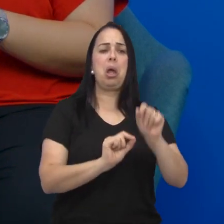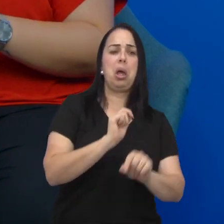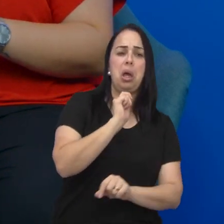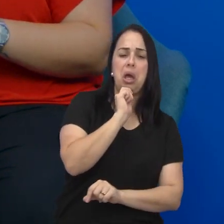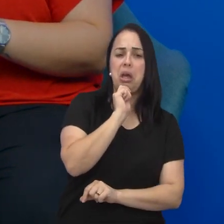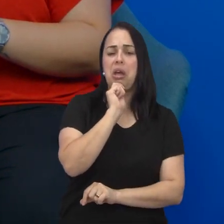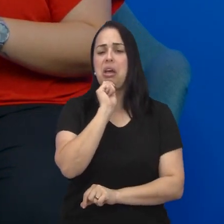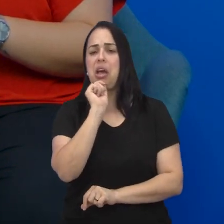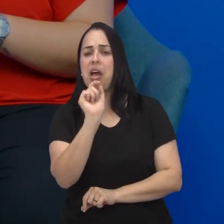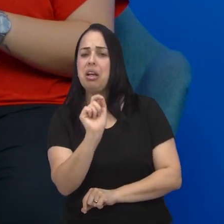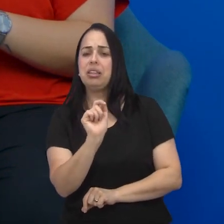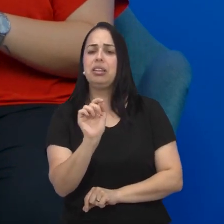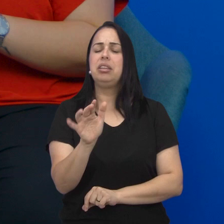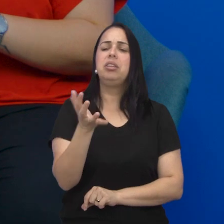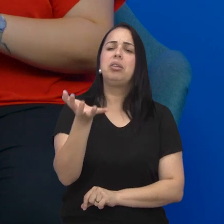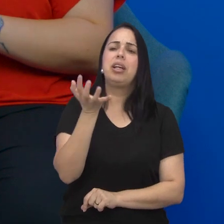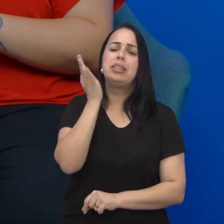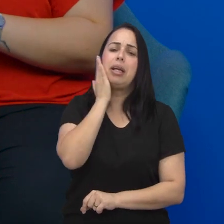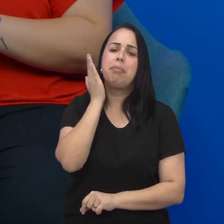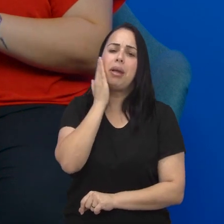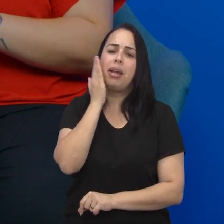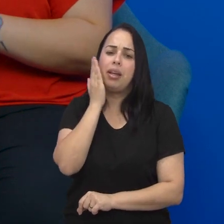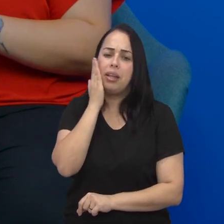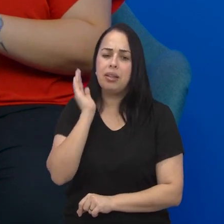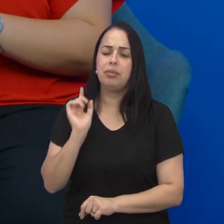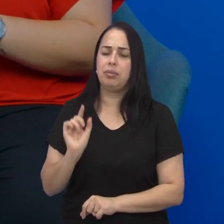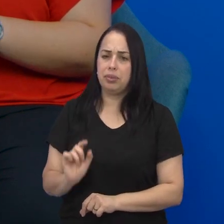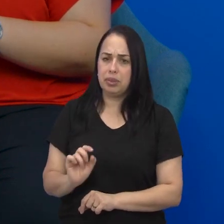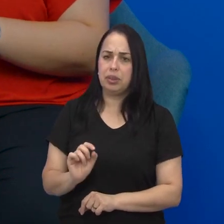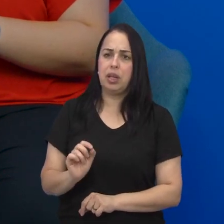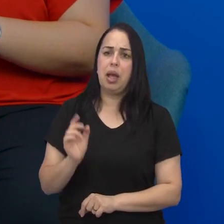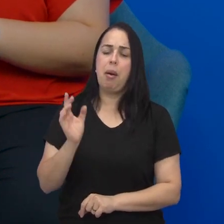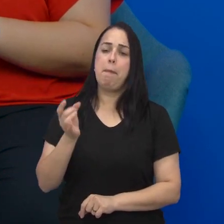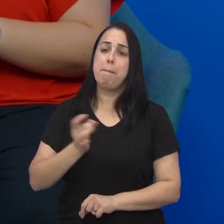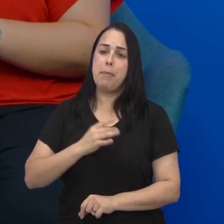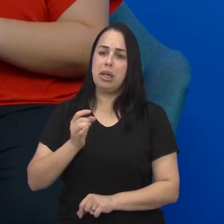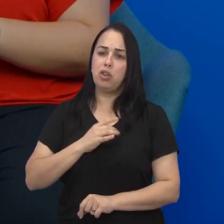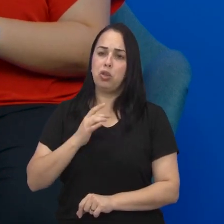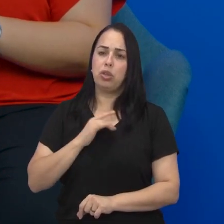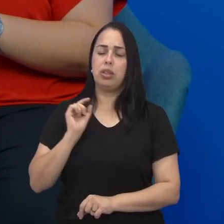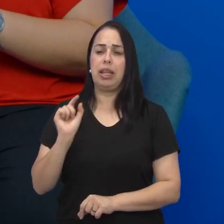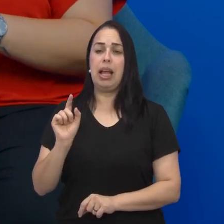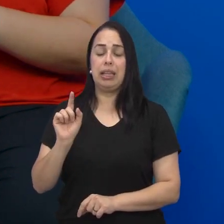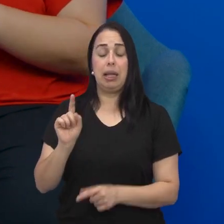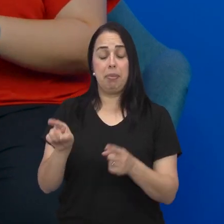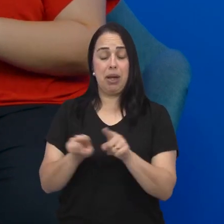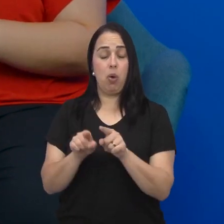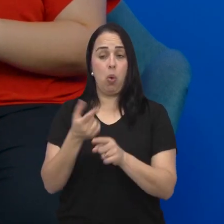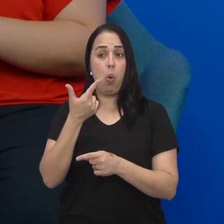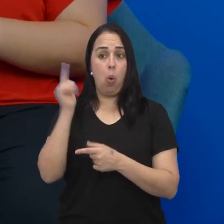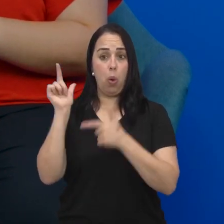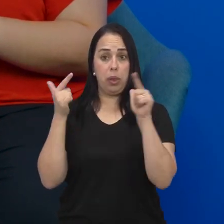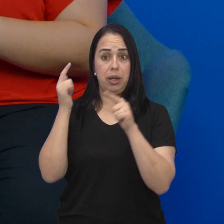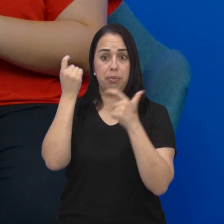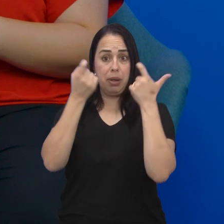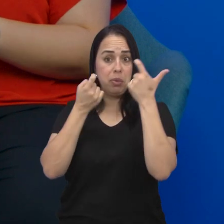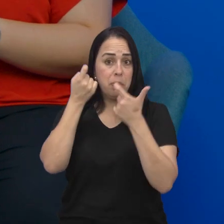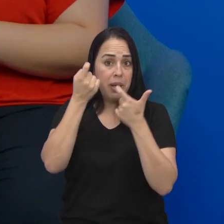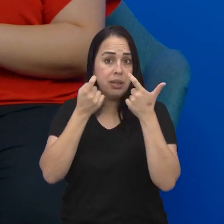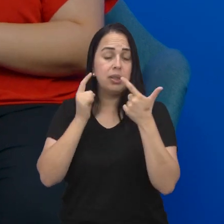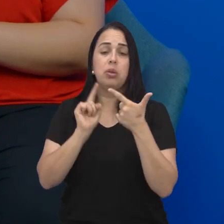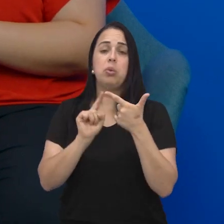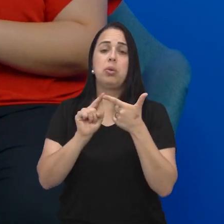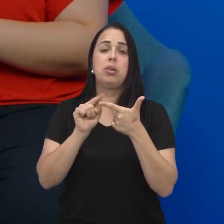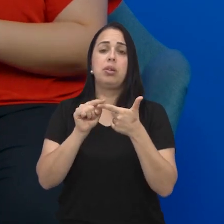ter taxas altas Eu queria saber, assim, além disso, além desse medo, existem outras preocupações? Elas